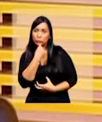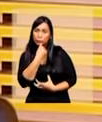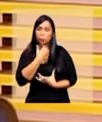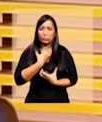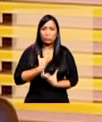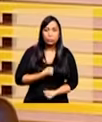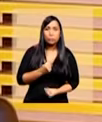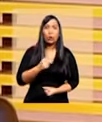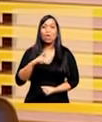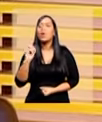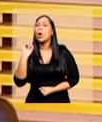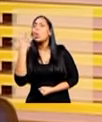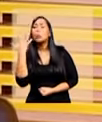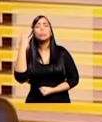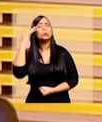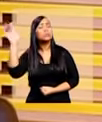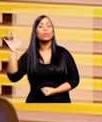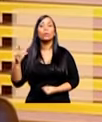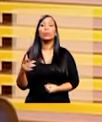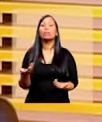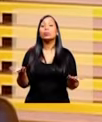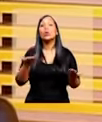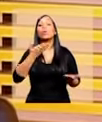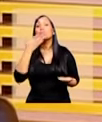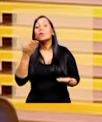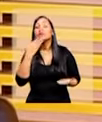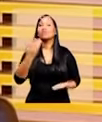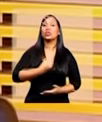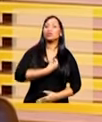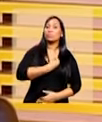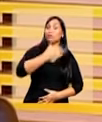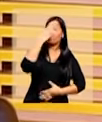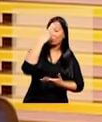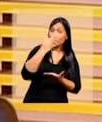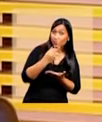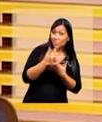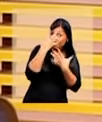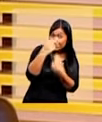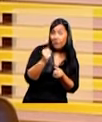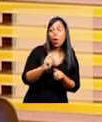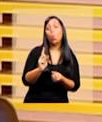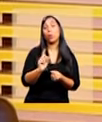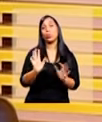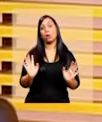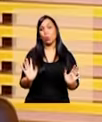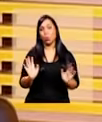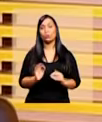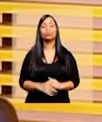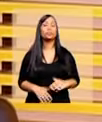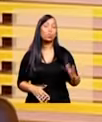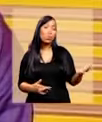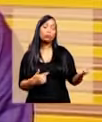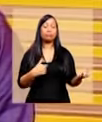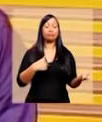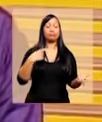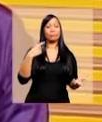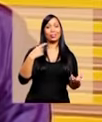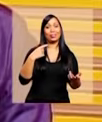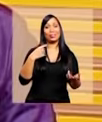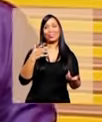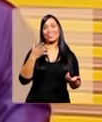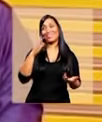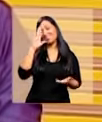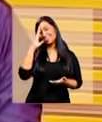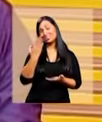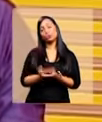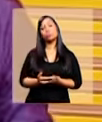não saber o que vai acontecer com a gente? E é mais fácil viver com fé ou não necessariamente? Eu acredito que